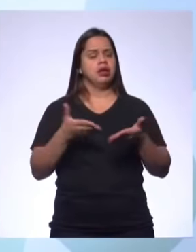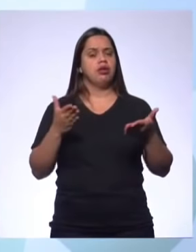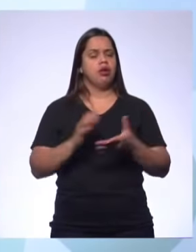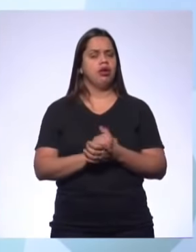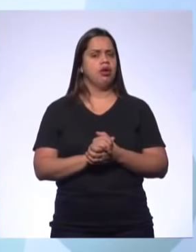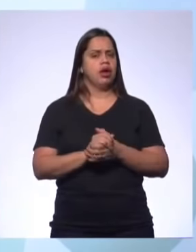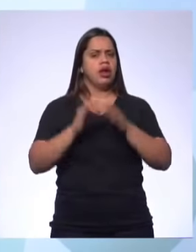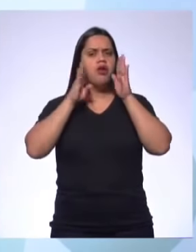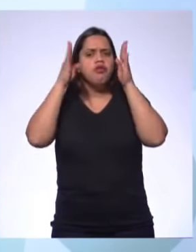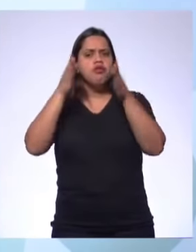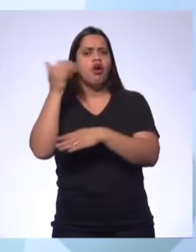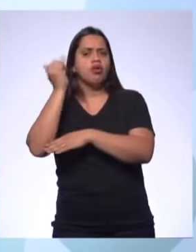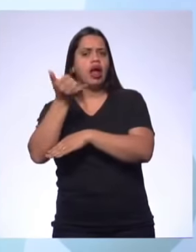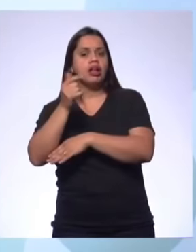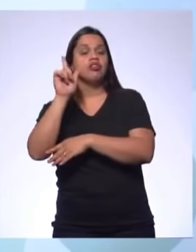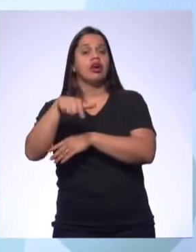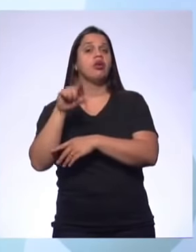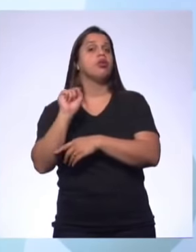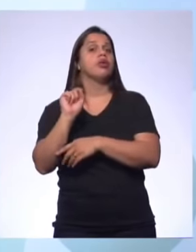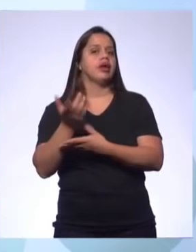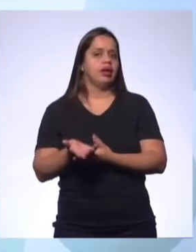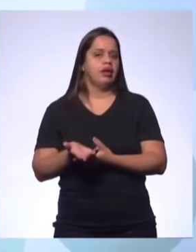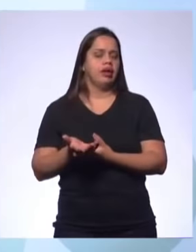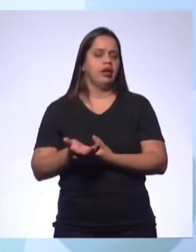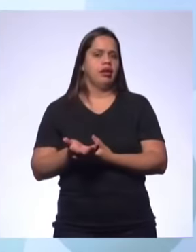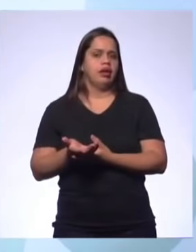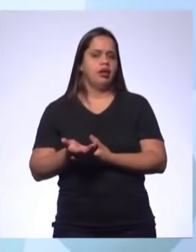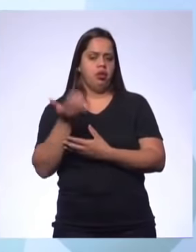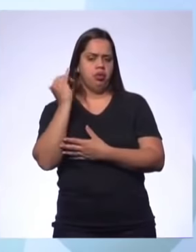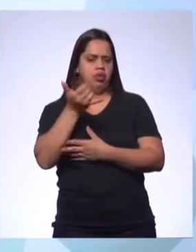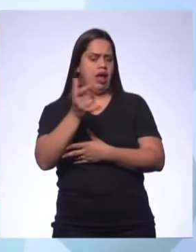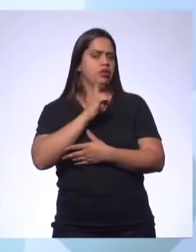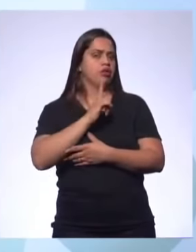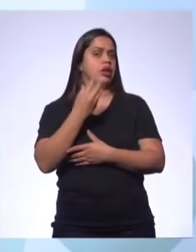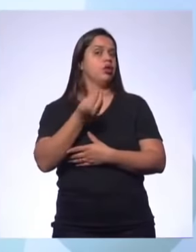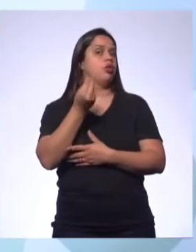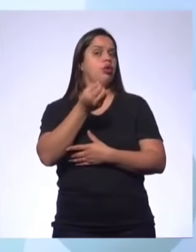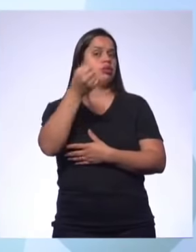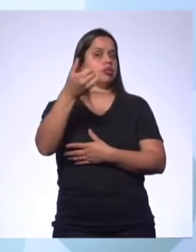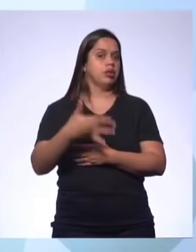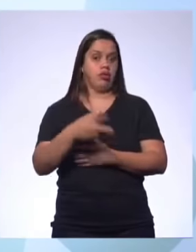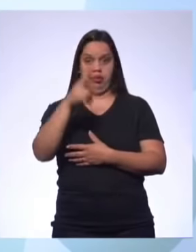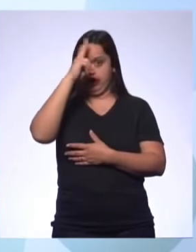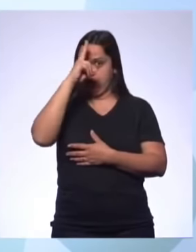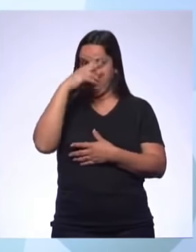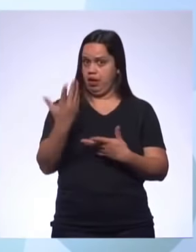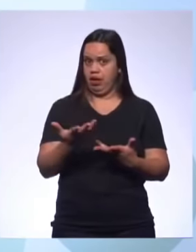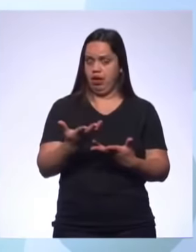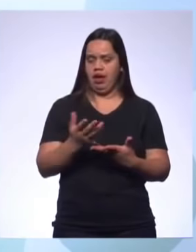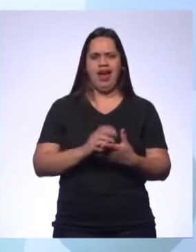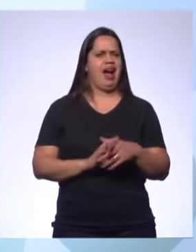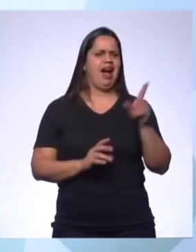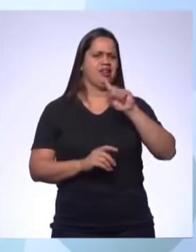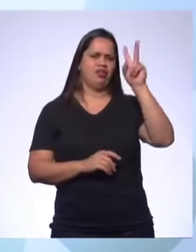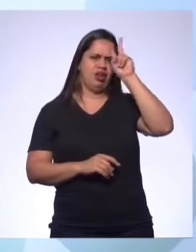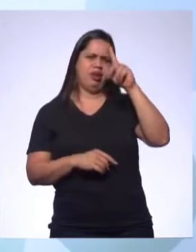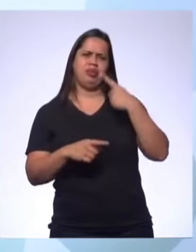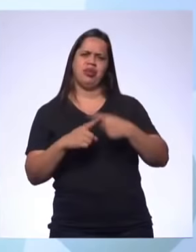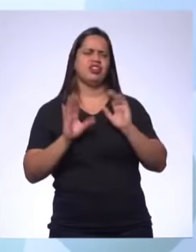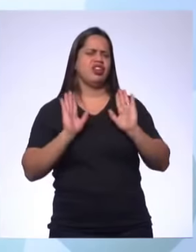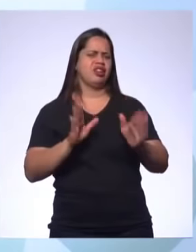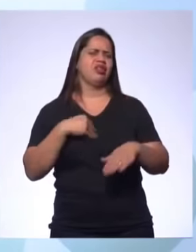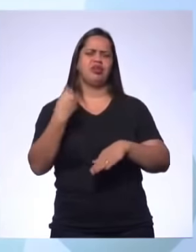ao foco narrativo, gente? Qual é o narrador que nós temos aí? Como ele é classificado? Vamos lembrar? Melhor não vou lembrar não, porque já estou dando muita colher